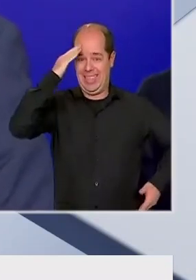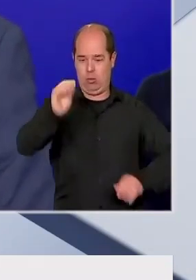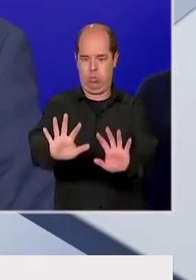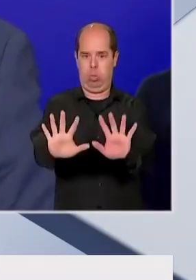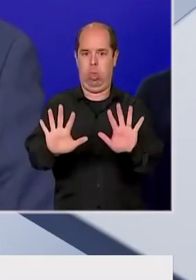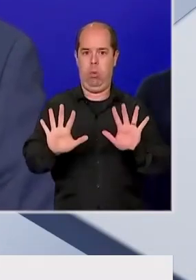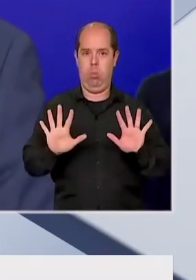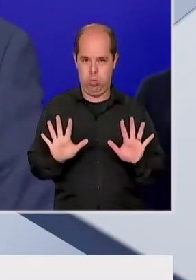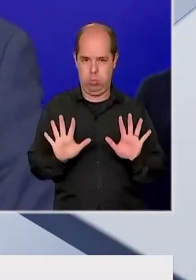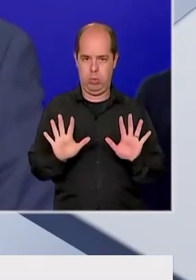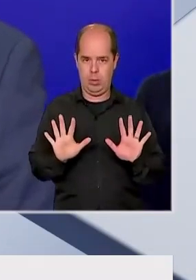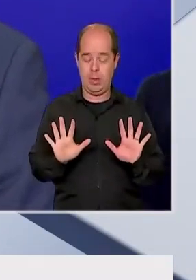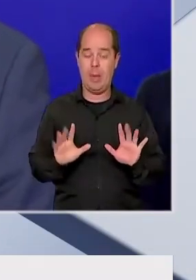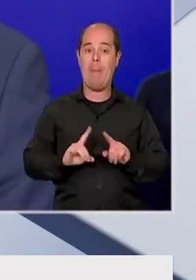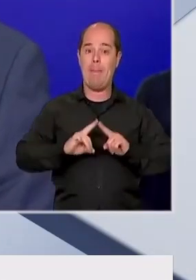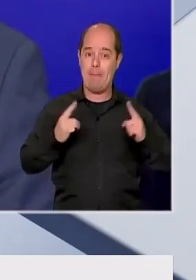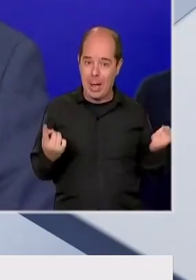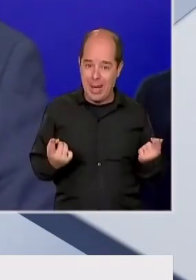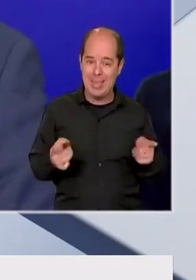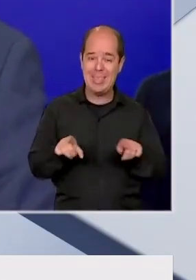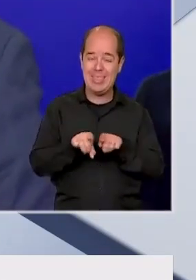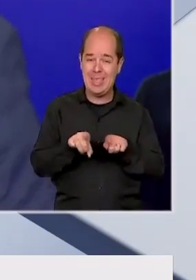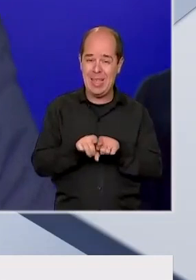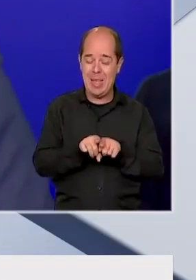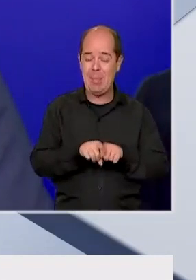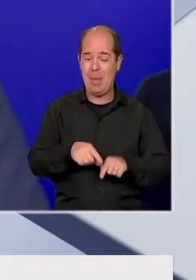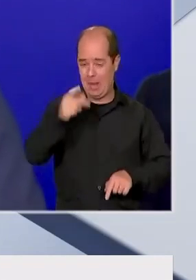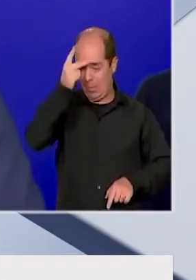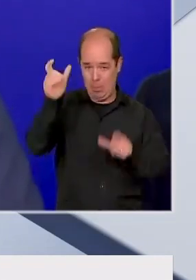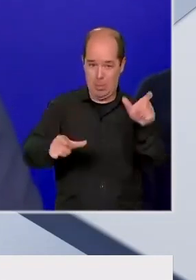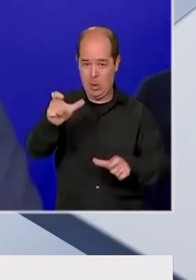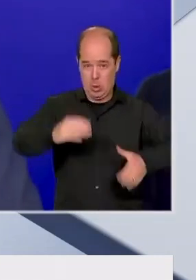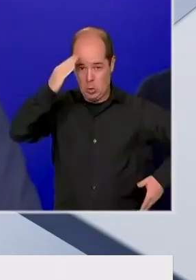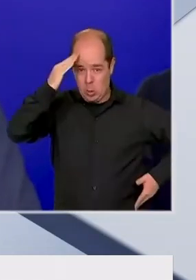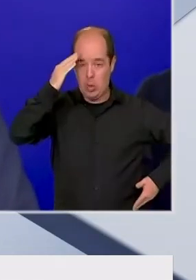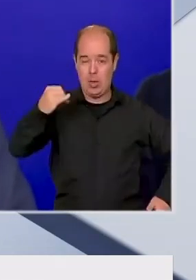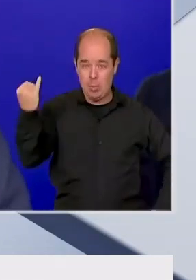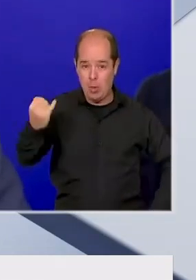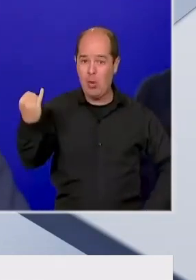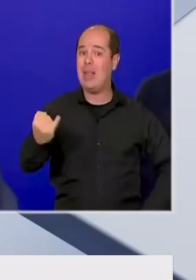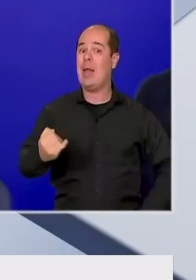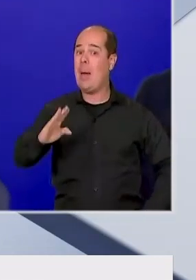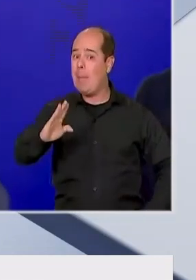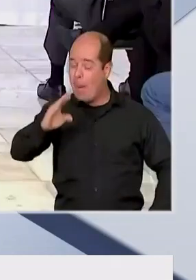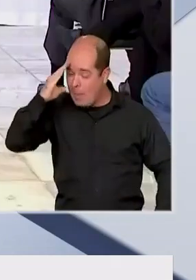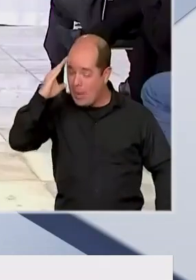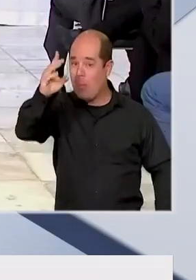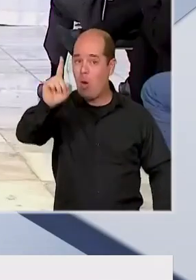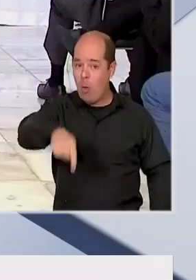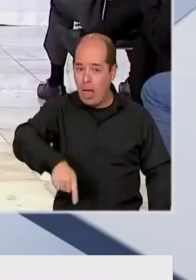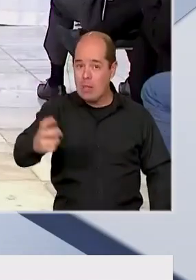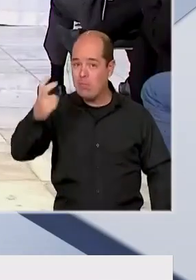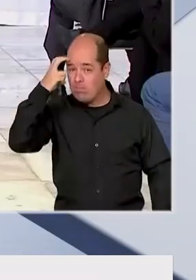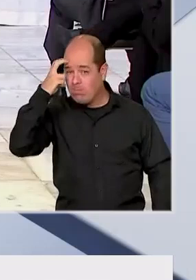tenha essa data limite essa data fim esse prazo final você tem que continuar indefinidamente E aí